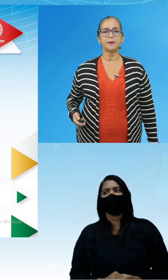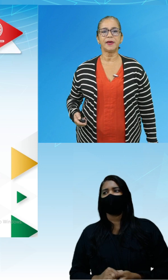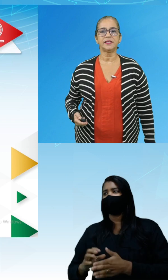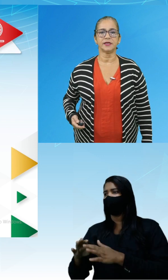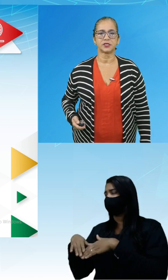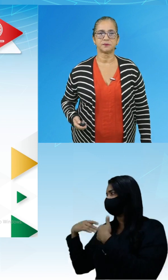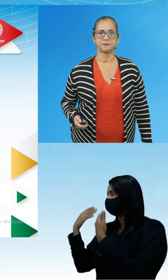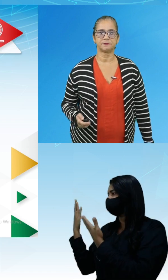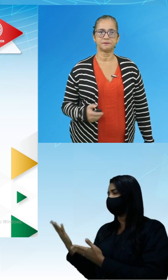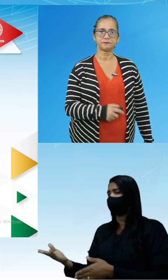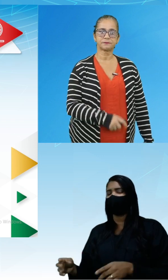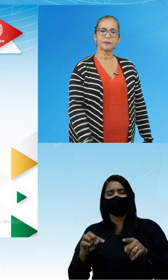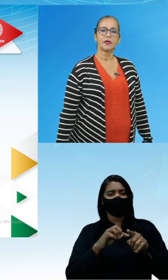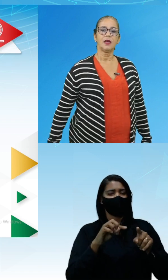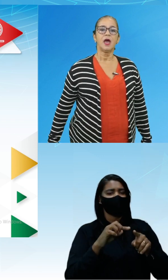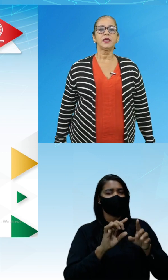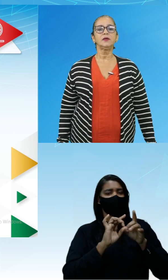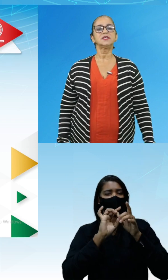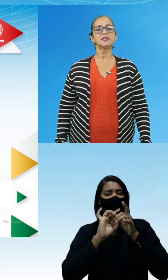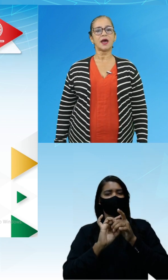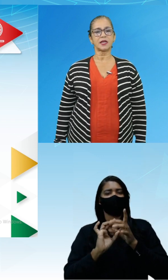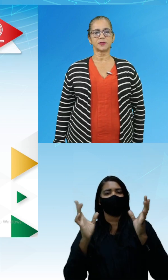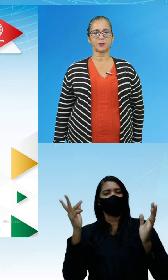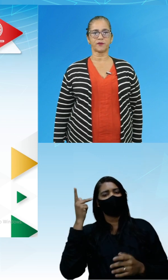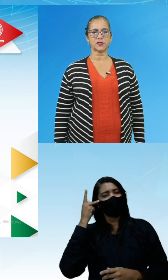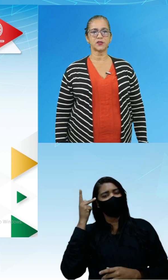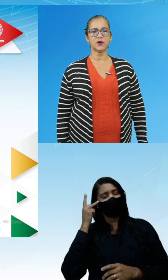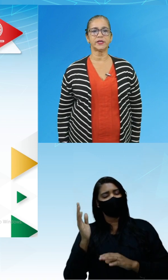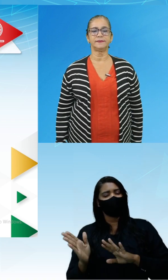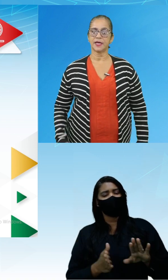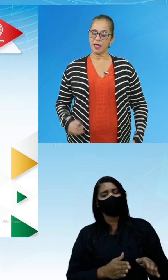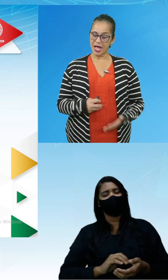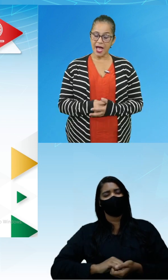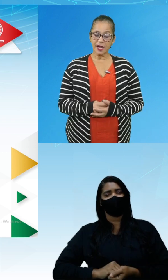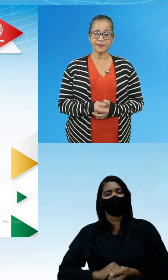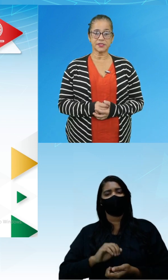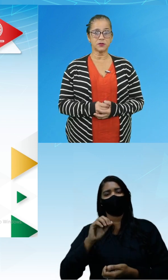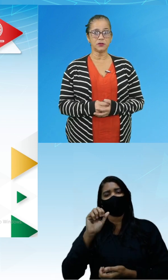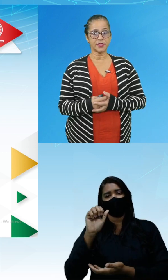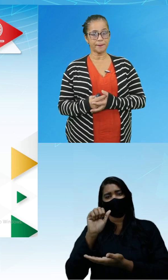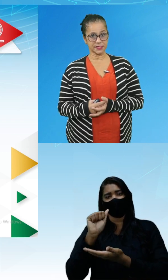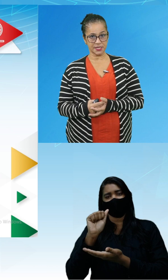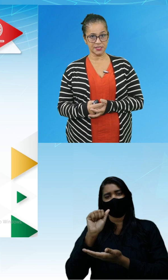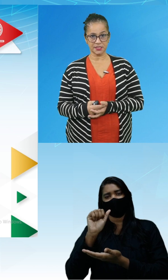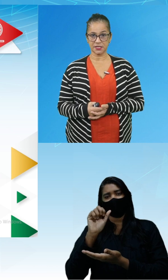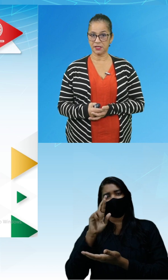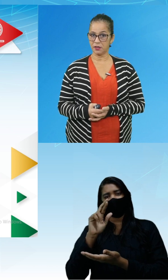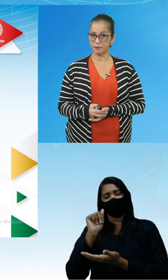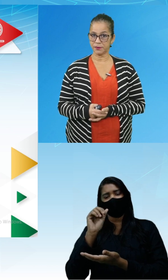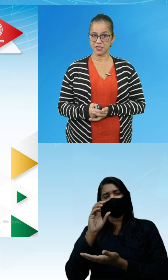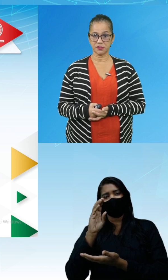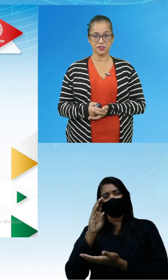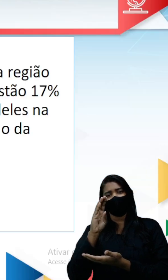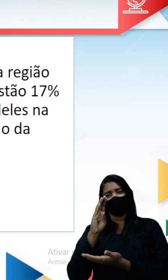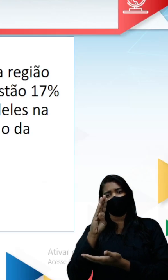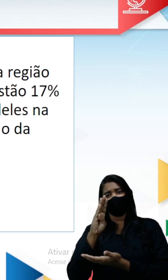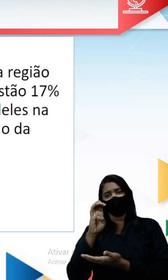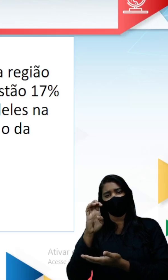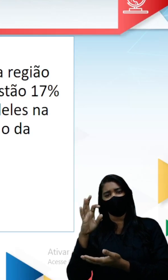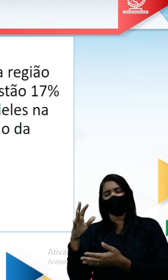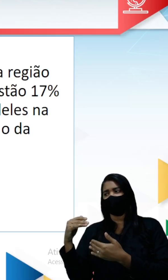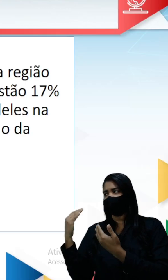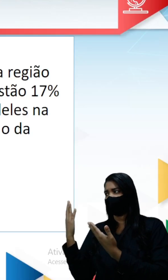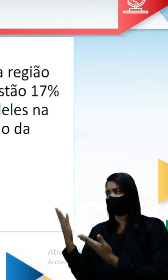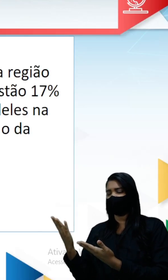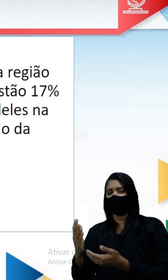bairro da Liberdade. E os árabes, professora? Árabes, segundo a pesquisa, 39% dos árabes residem na